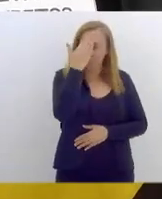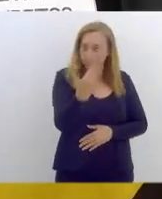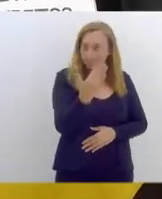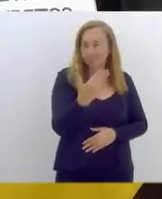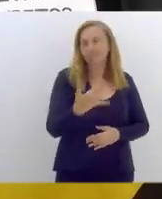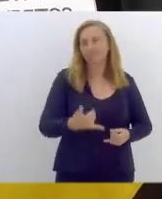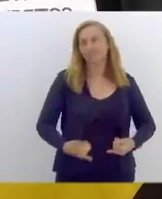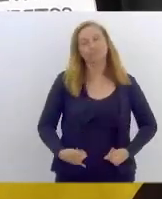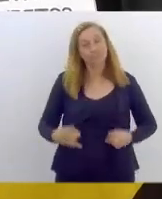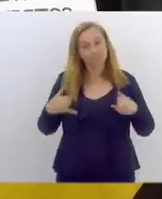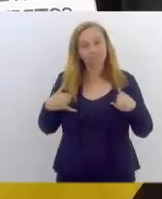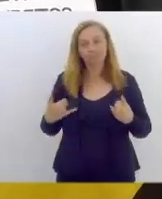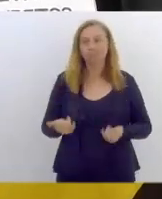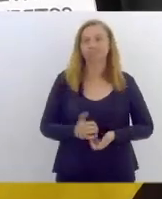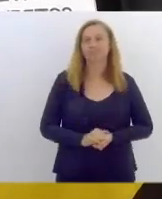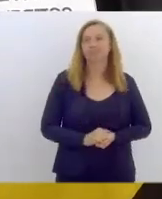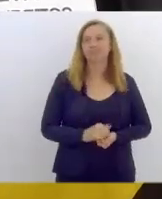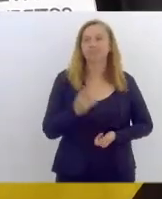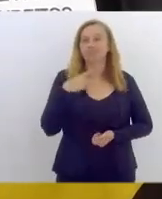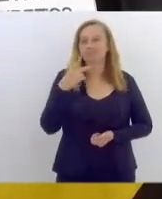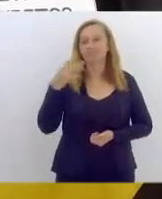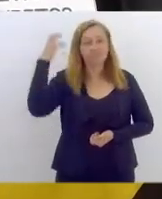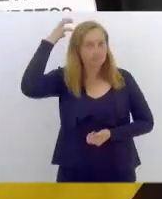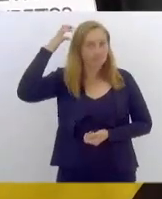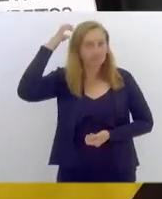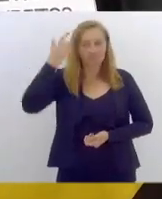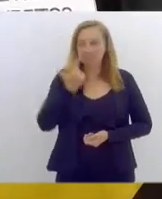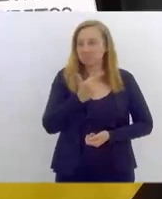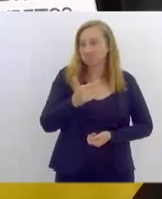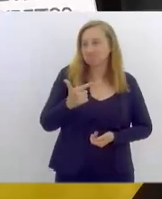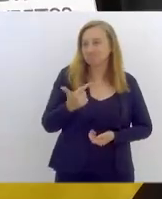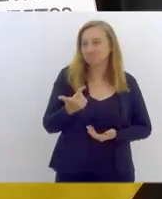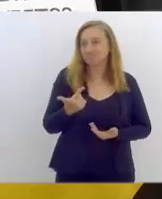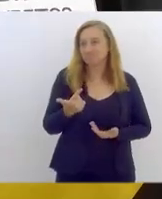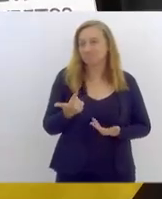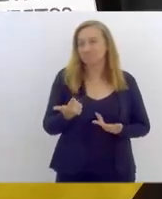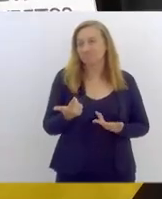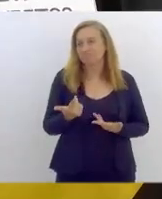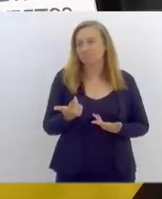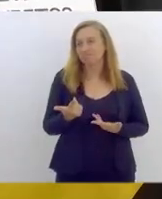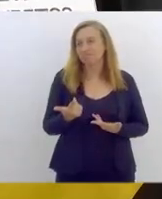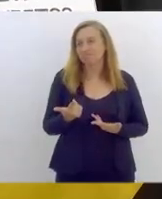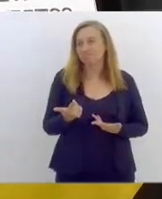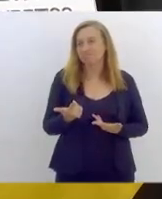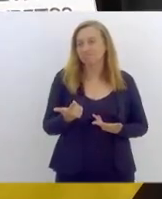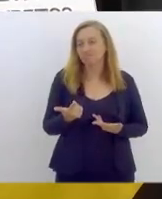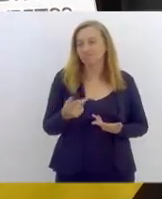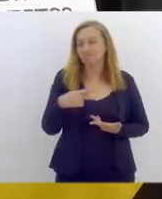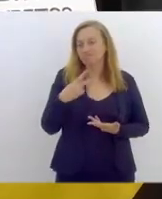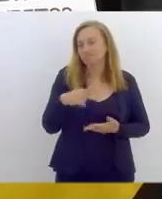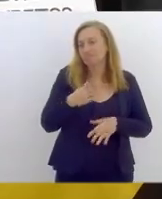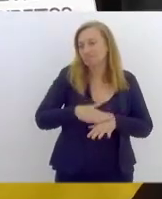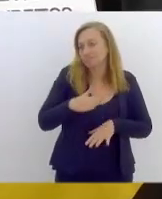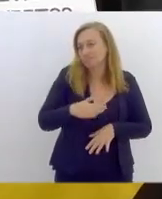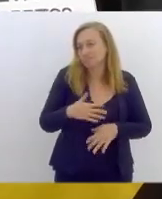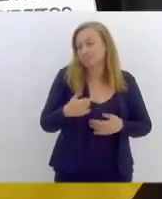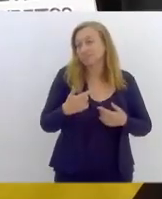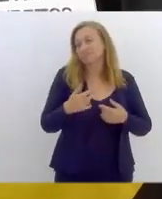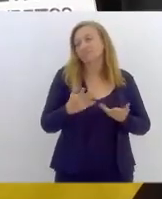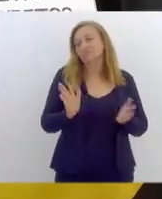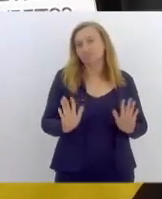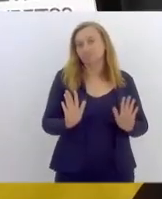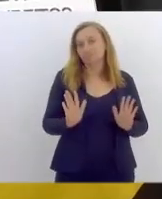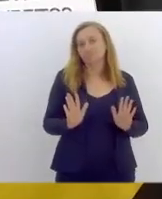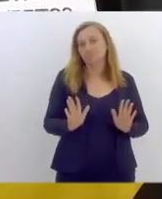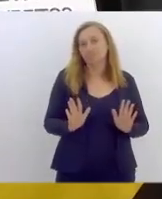honra. E, falar da Marielle, a gente não tem muito, né, o que acrescentar, mas,